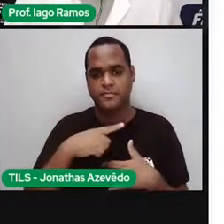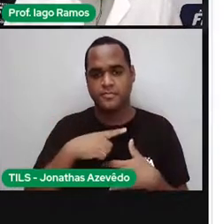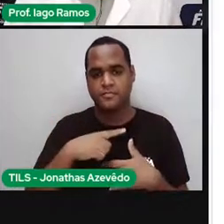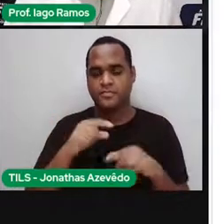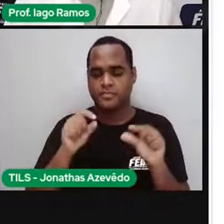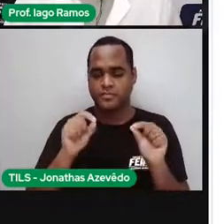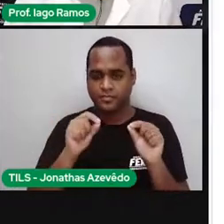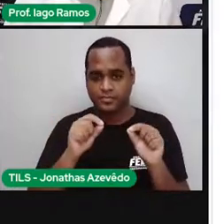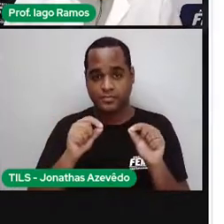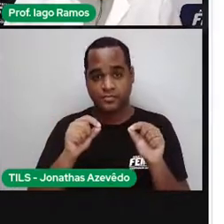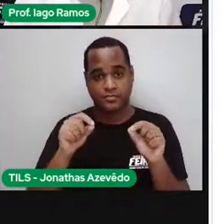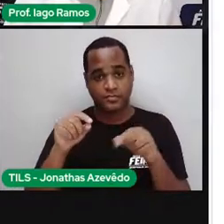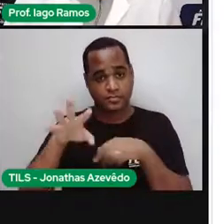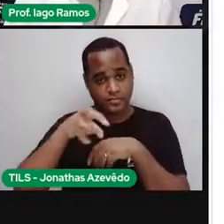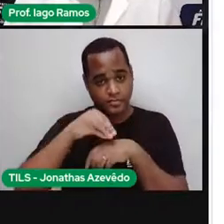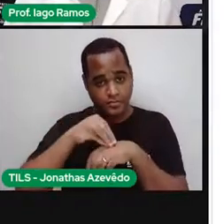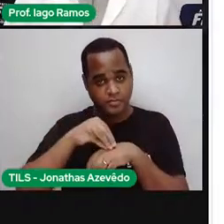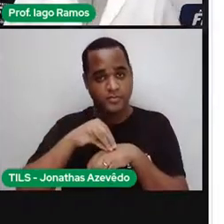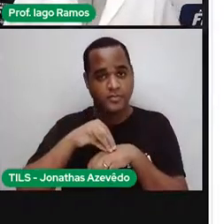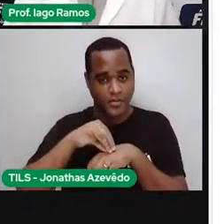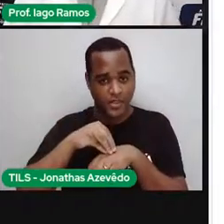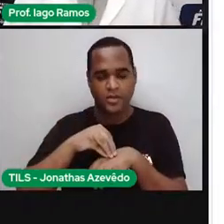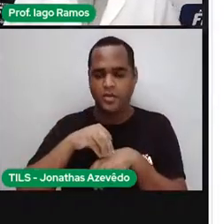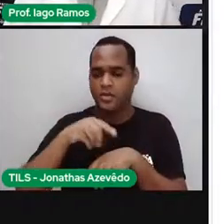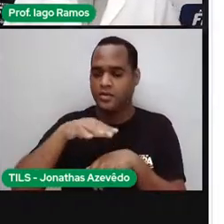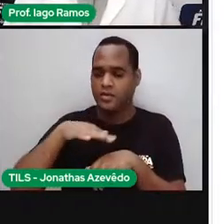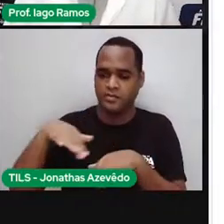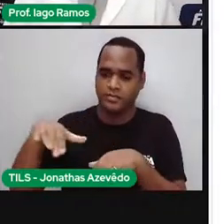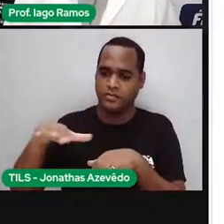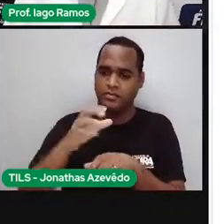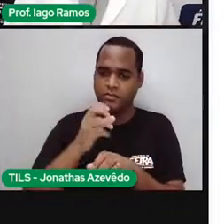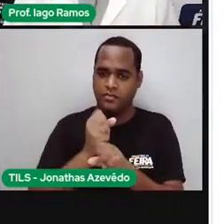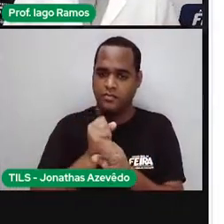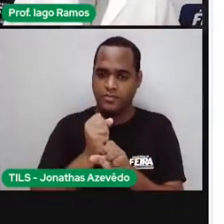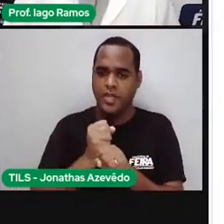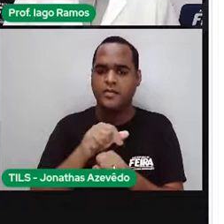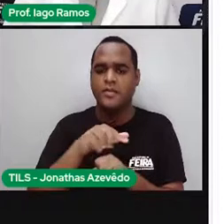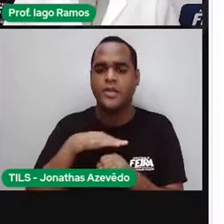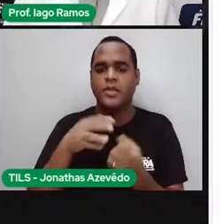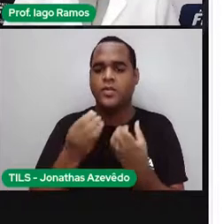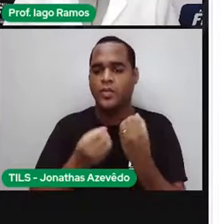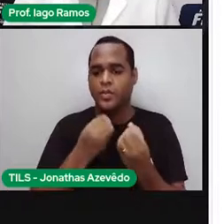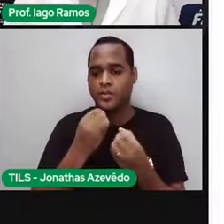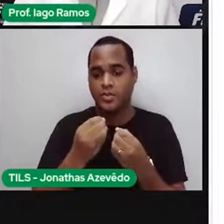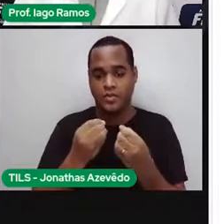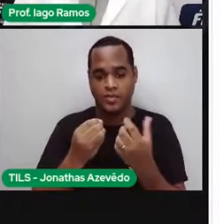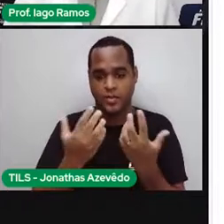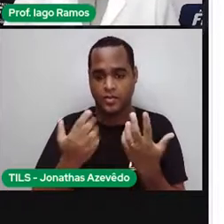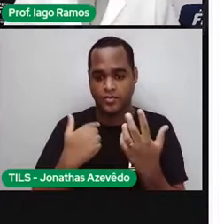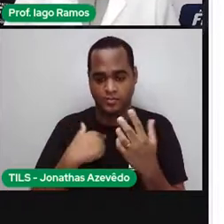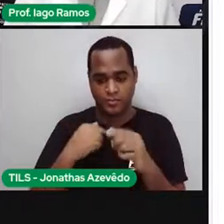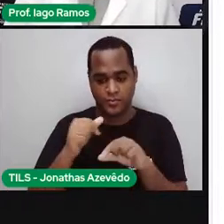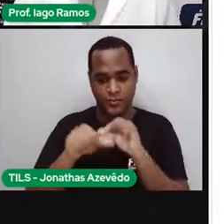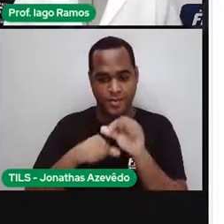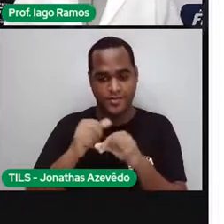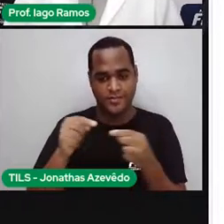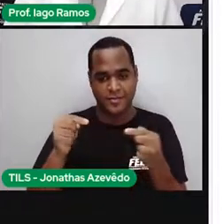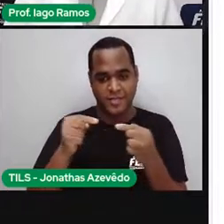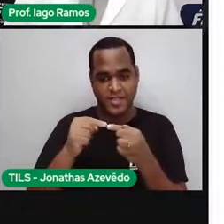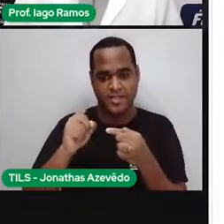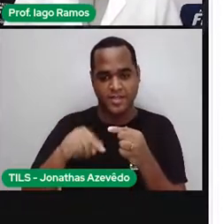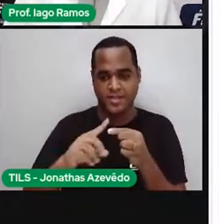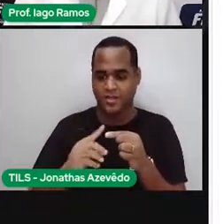a medida da base do triângulo e multiplicar pela altura dele Oi